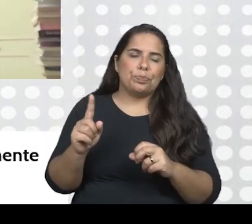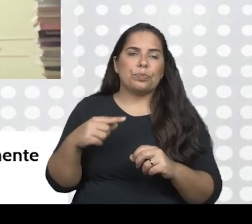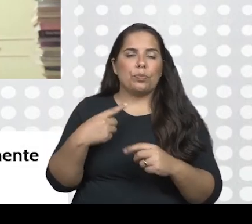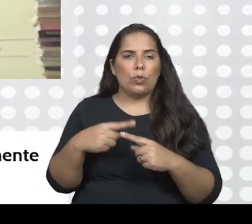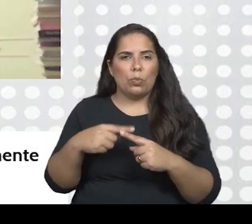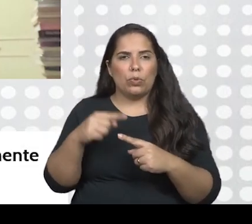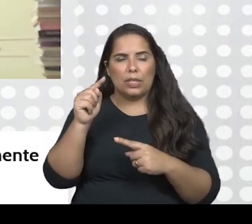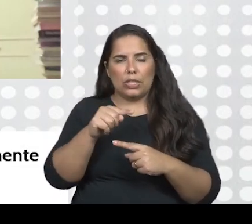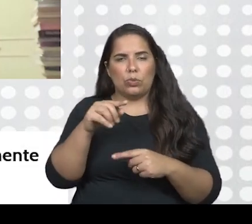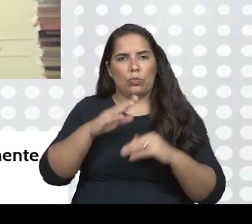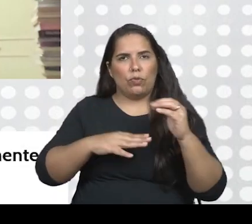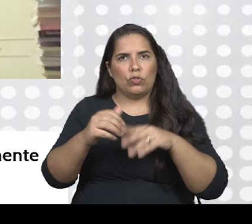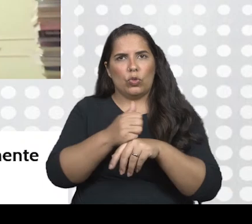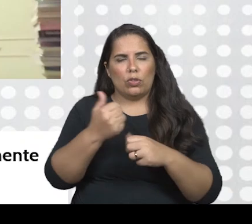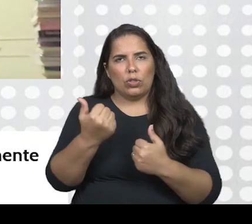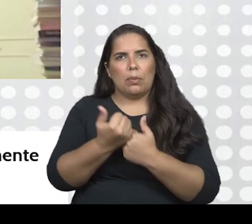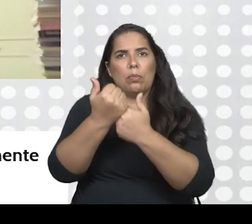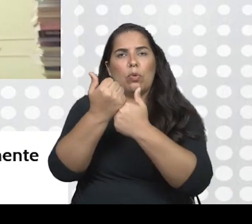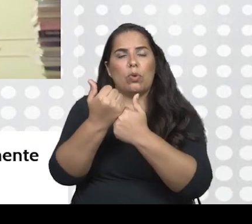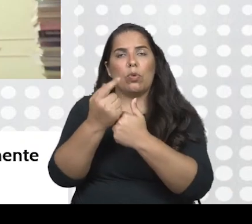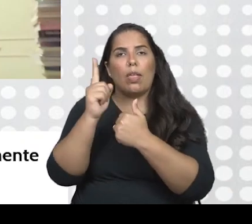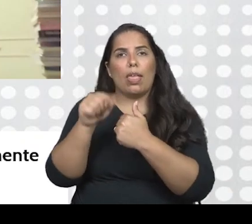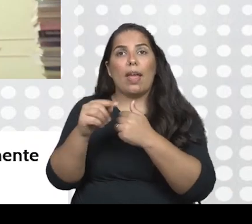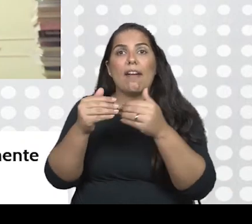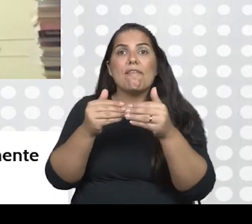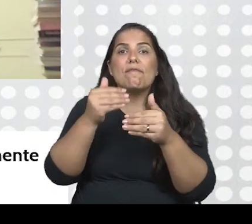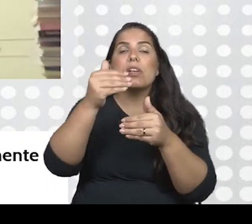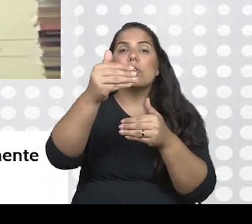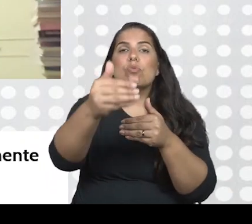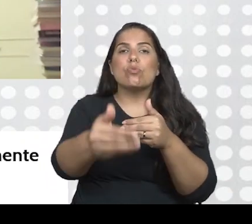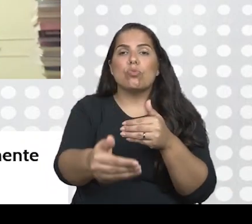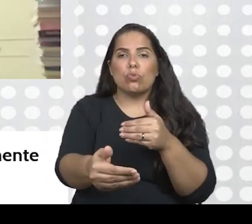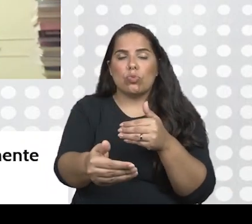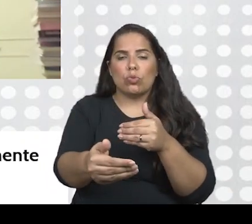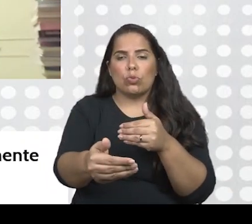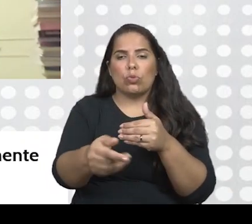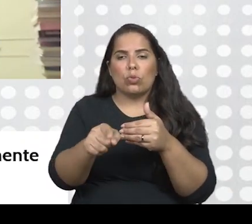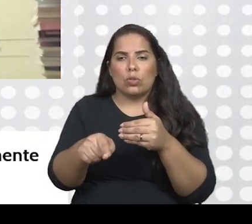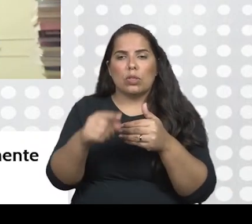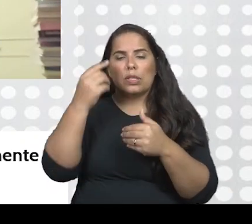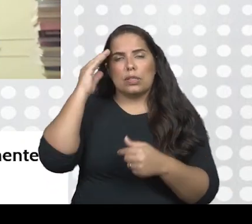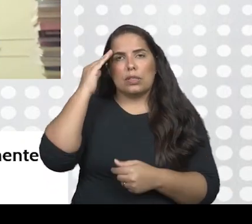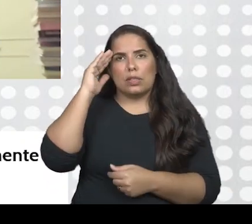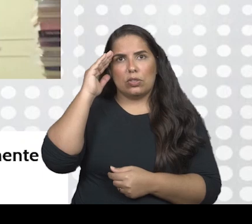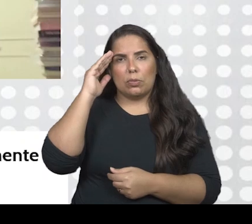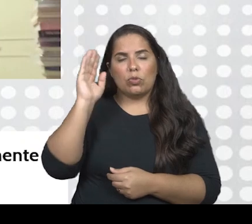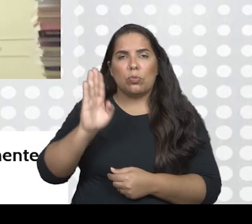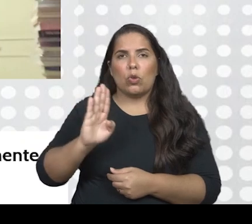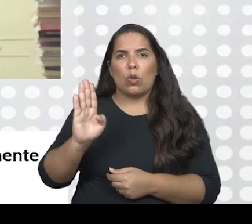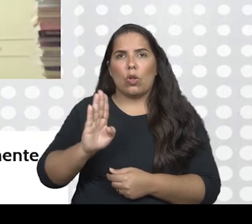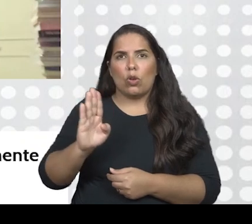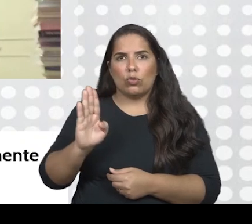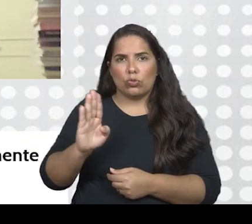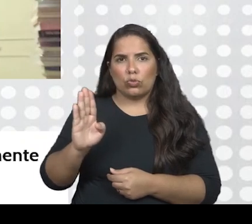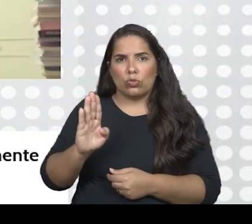a questão do profissional de apoio tem a ver com o avanço da compreensão biológica